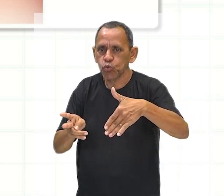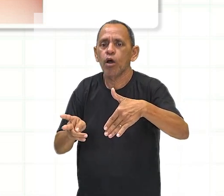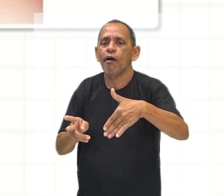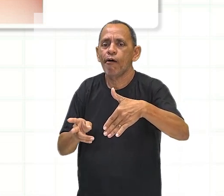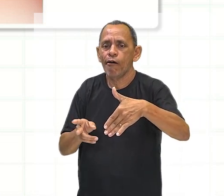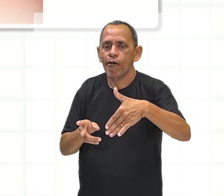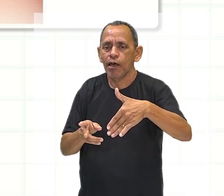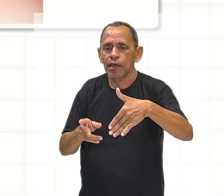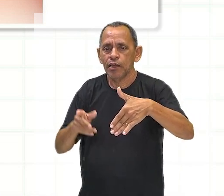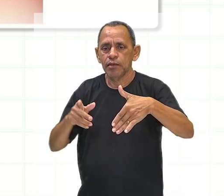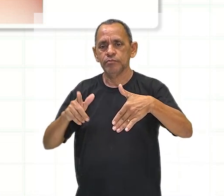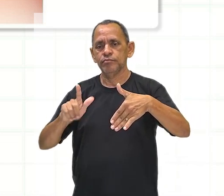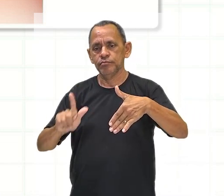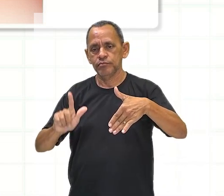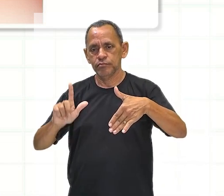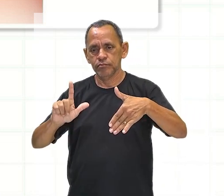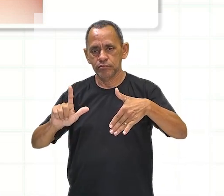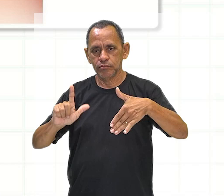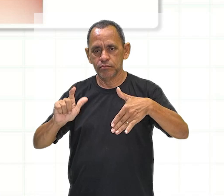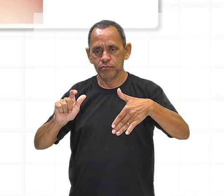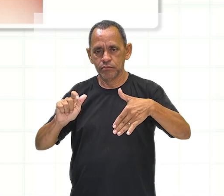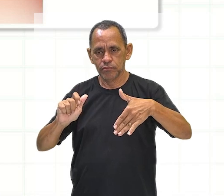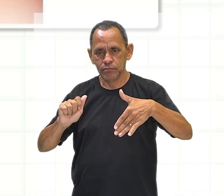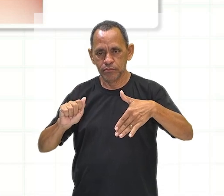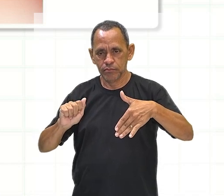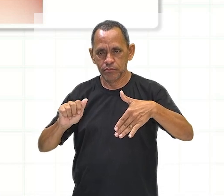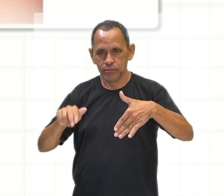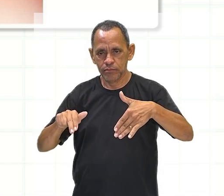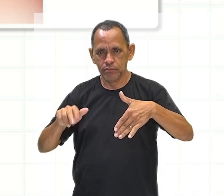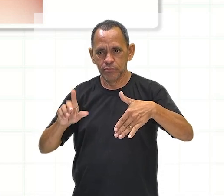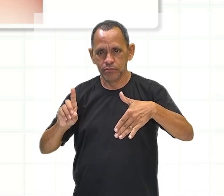da glande, né? A glande é essa porção aí final.